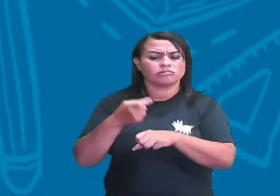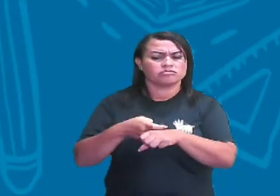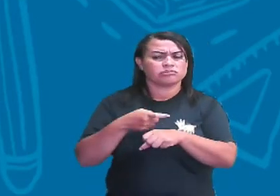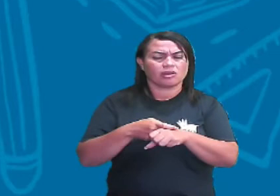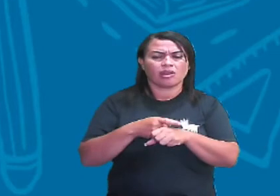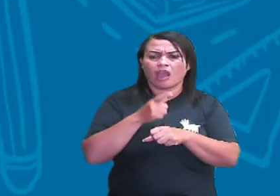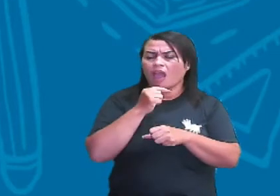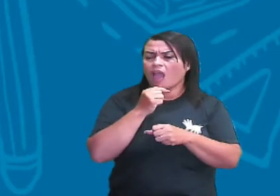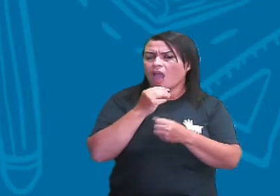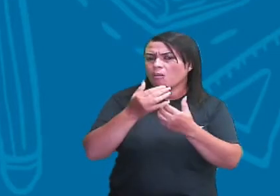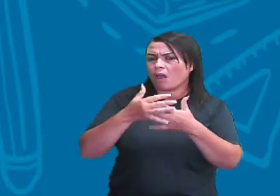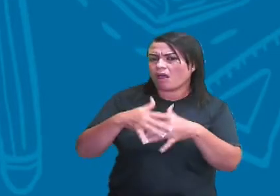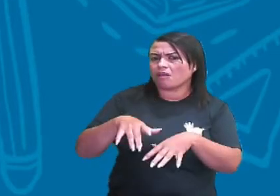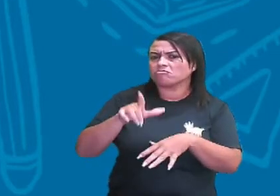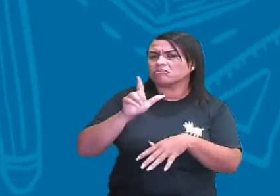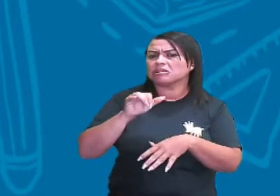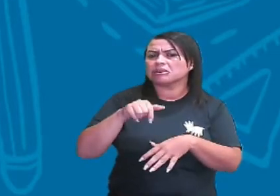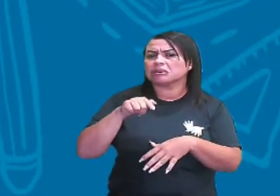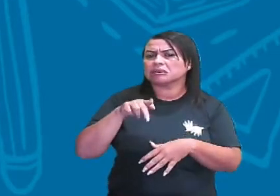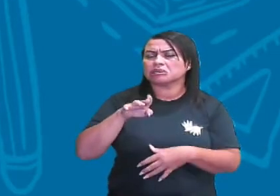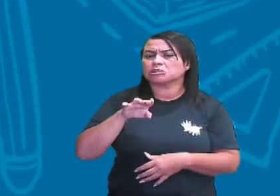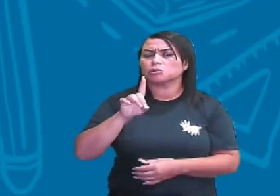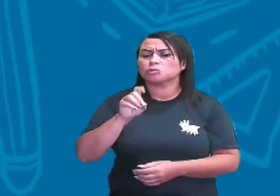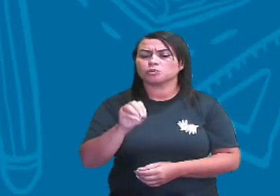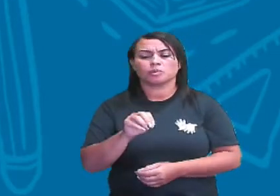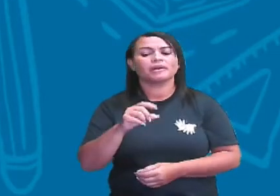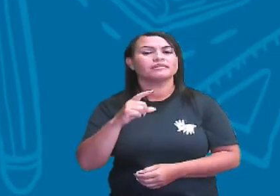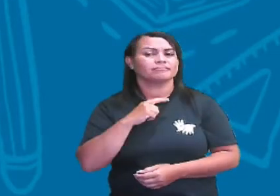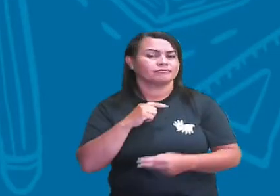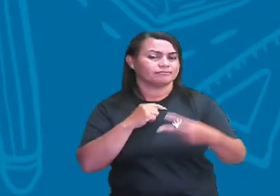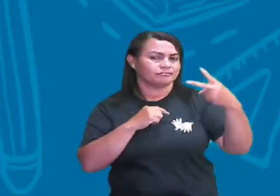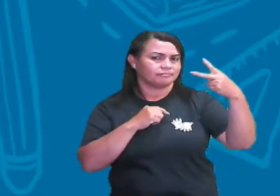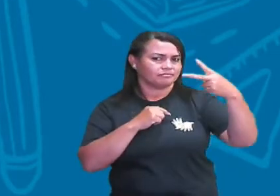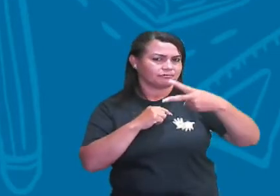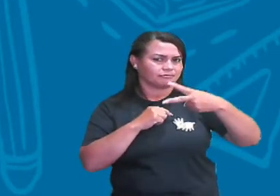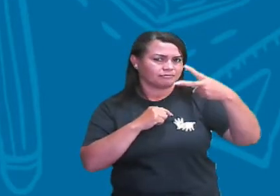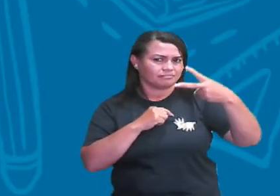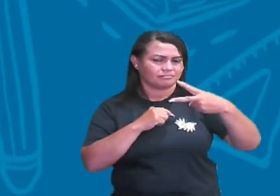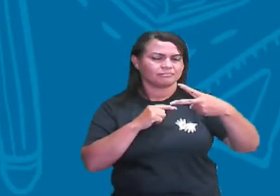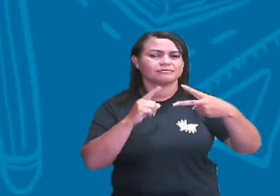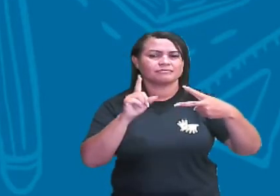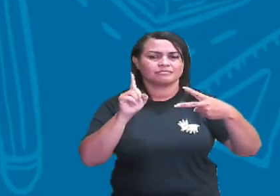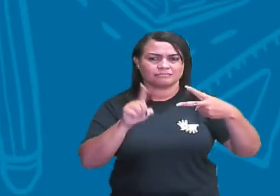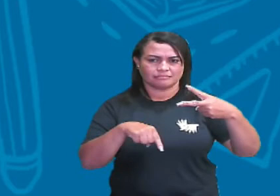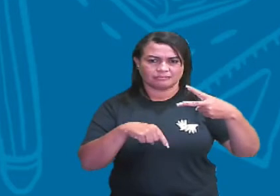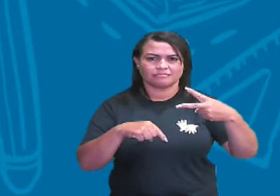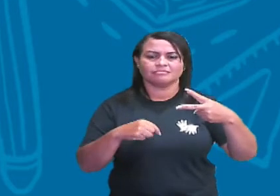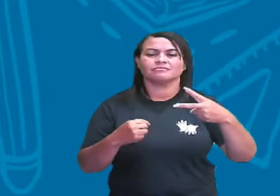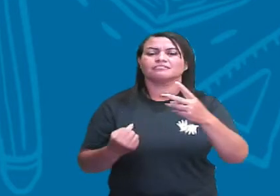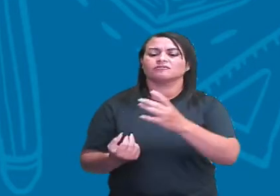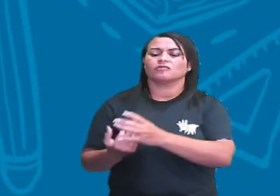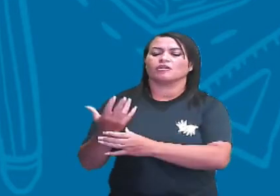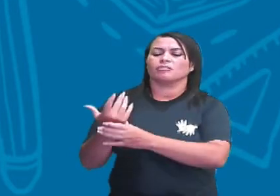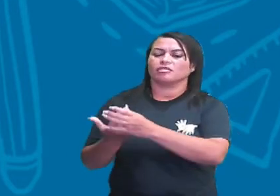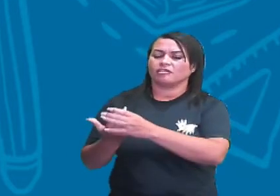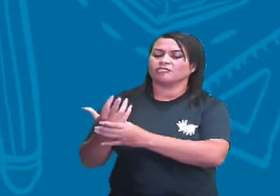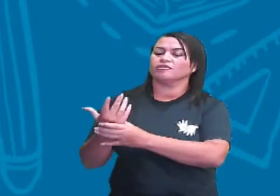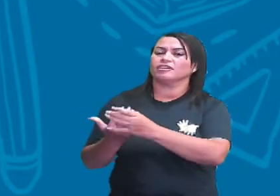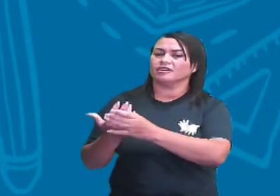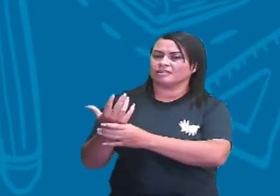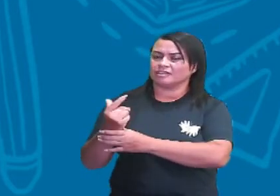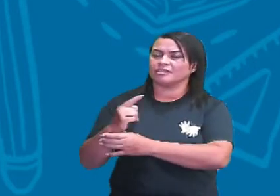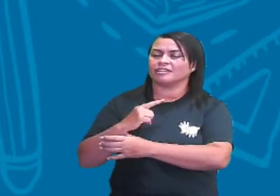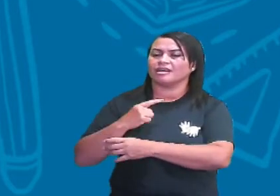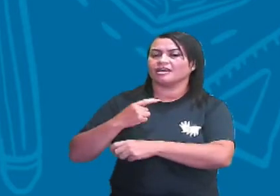água no formato líquido. Mas ainda assim, são duas fases, é uma mistura heterogênea, que tem uma substância que é a água no